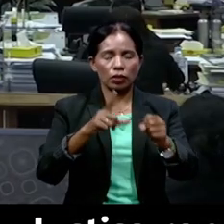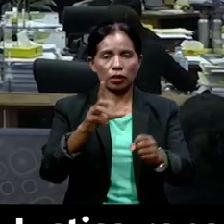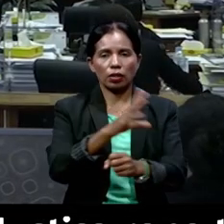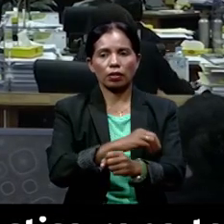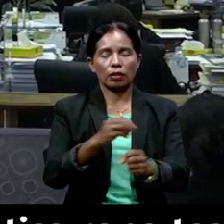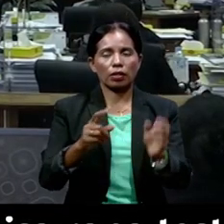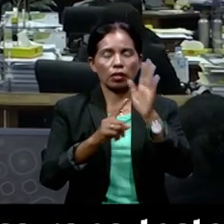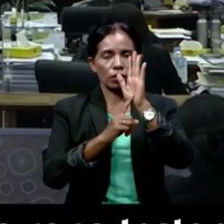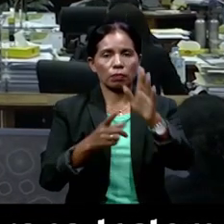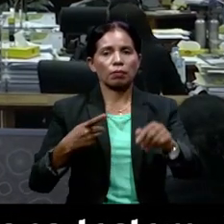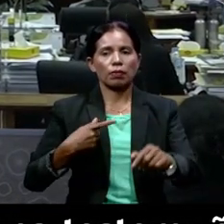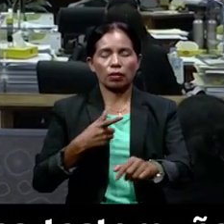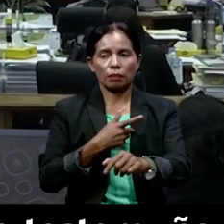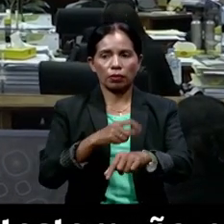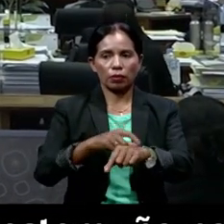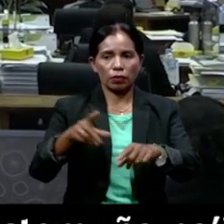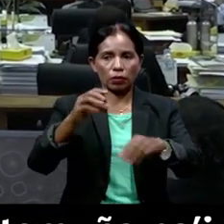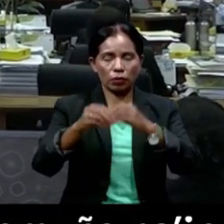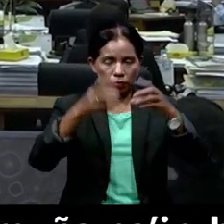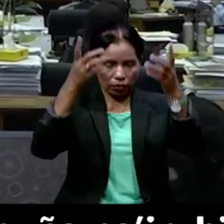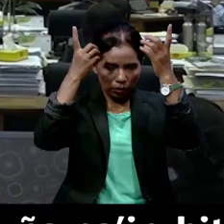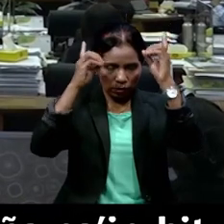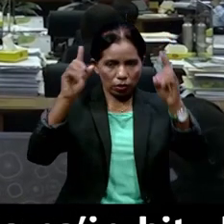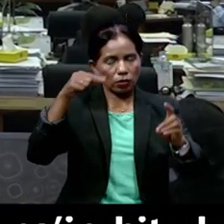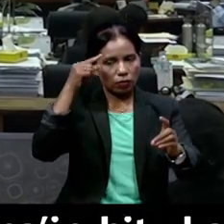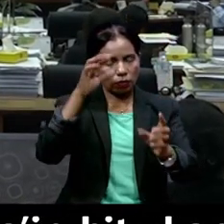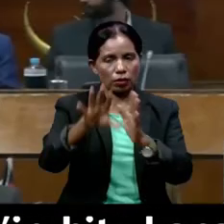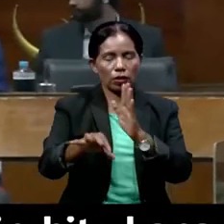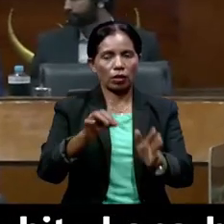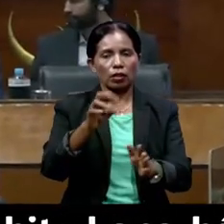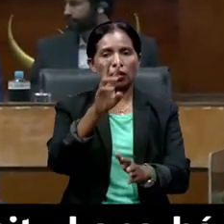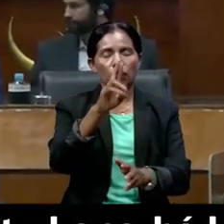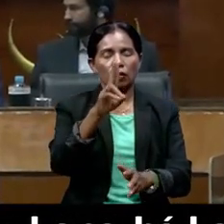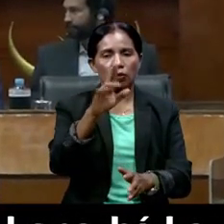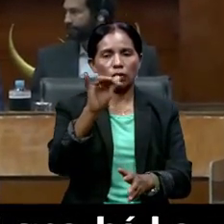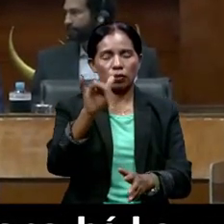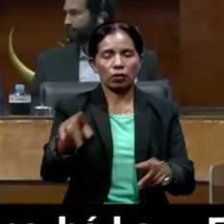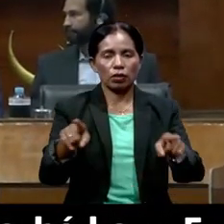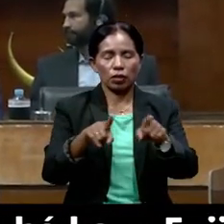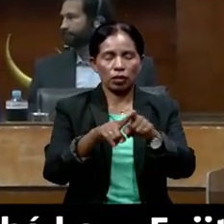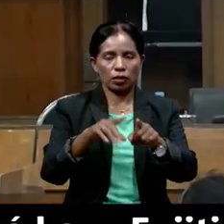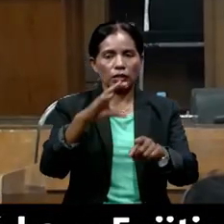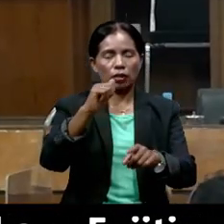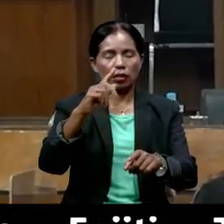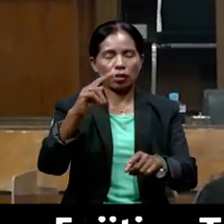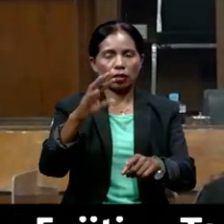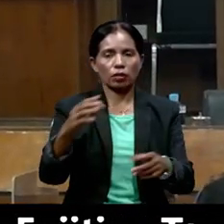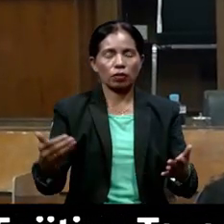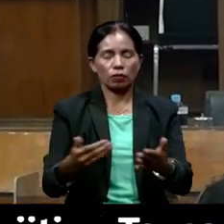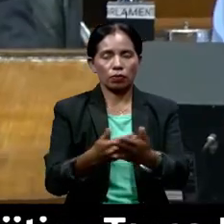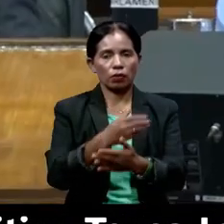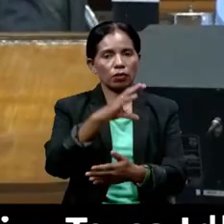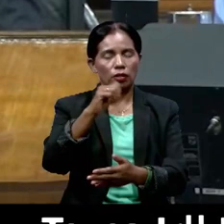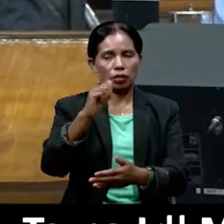para o Parlamento Nacional com a decisão do governo de nomeia ona Rui Pereira do dar candidato FON comissário Comissão